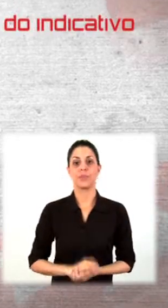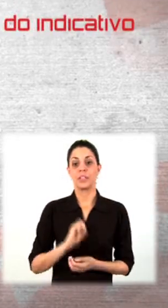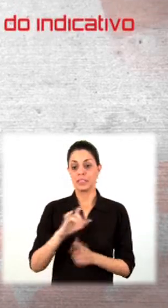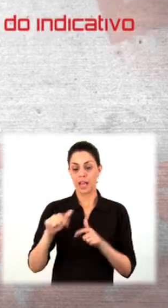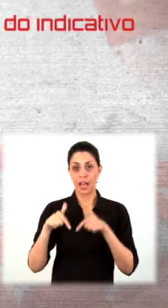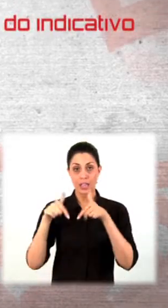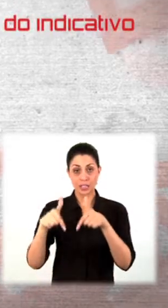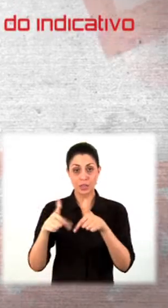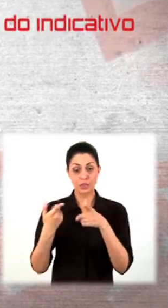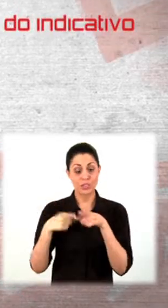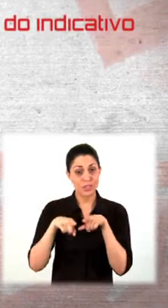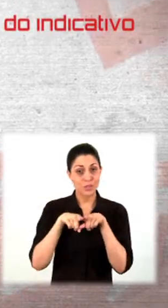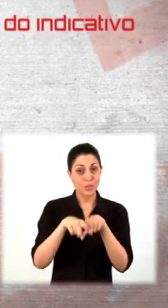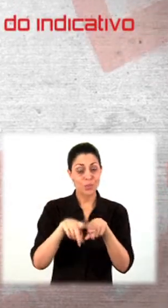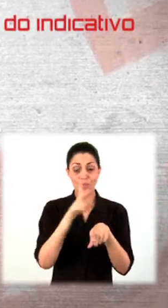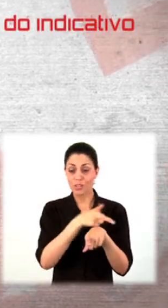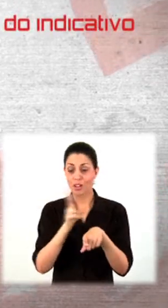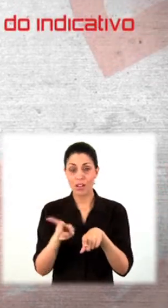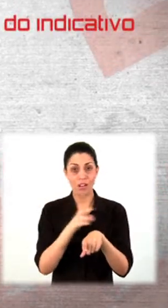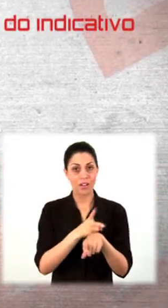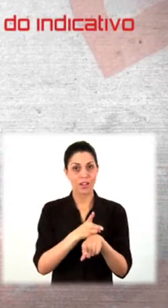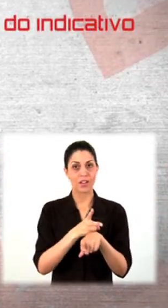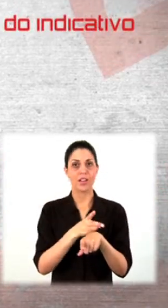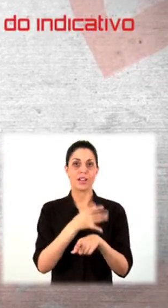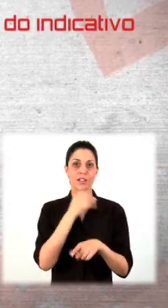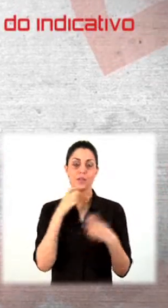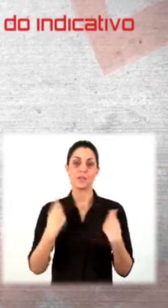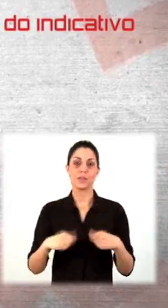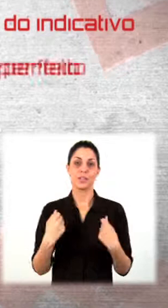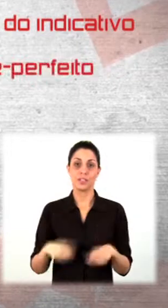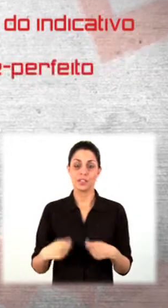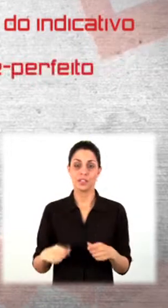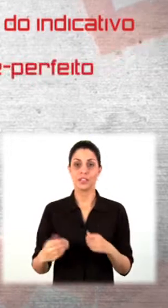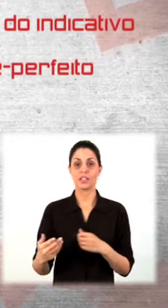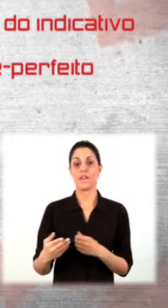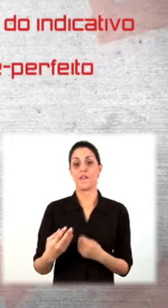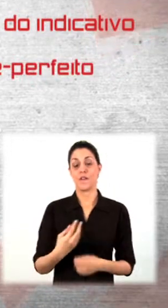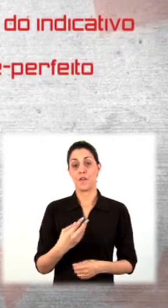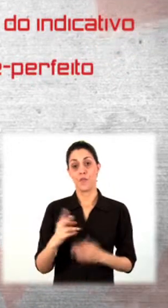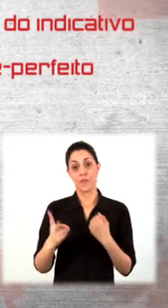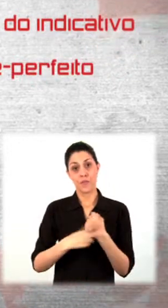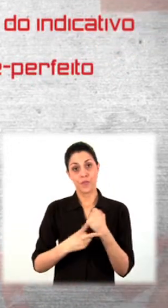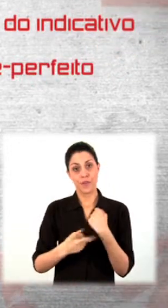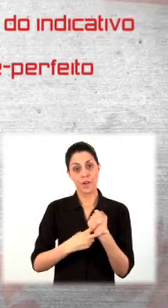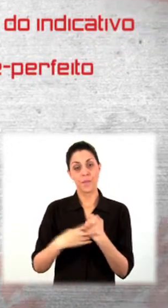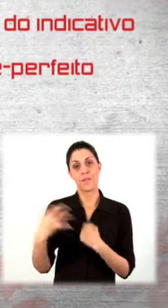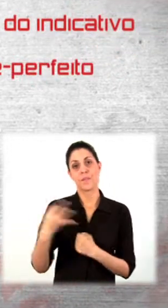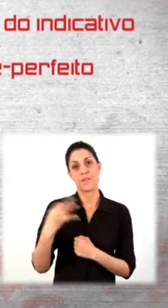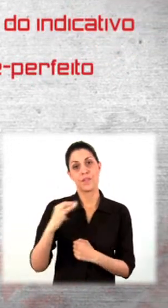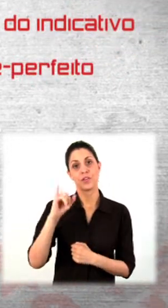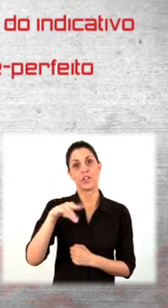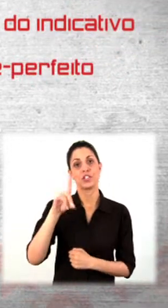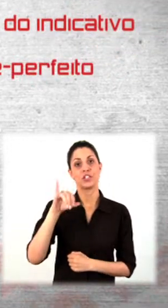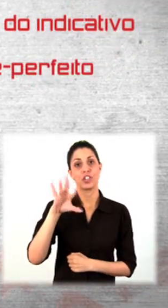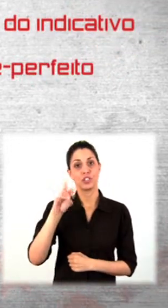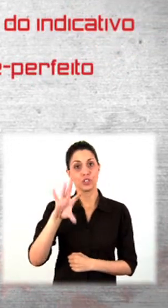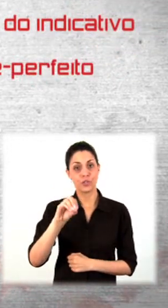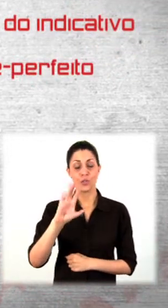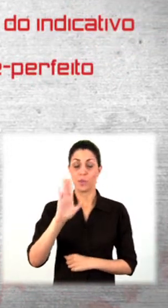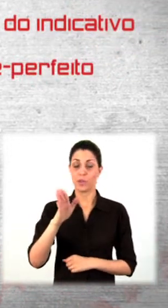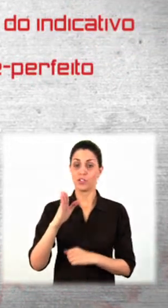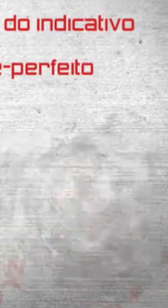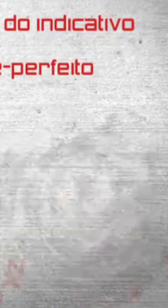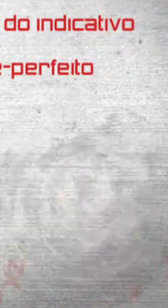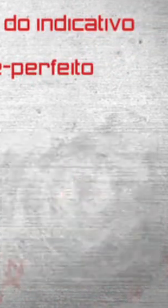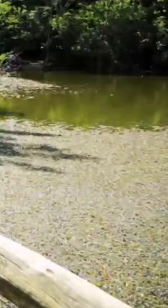por exemplo, exige o imperfeito do indicativo, enquanto que uma ação acabada, anterior a outra no passado, exige o pretérito mais